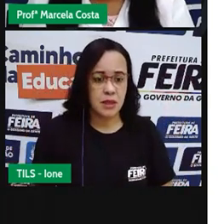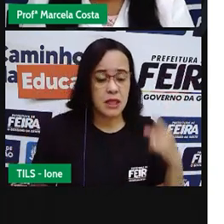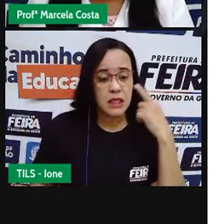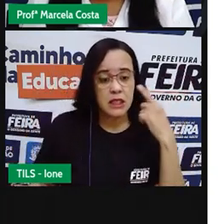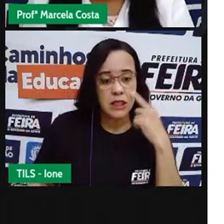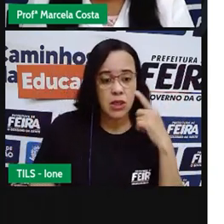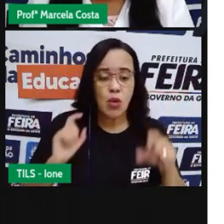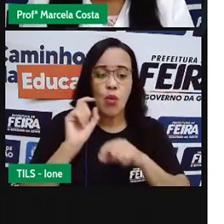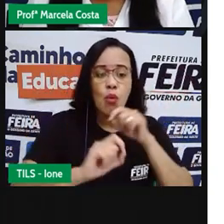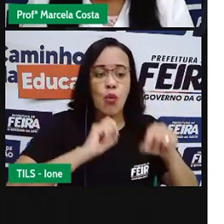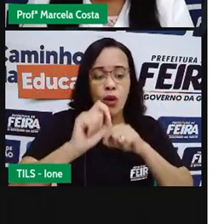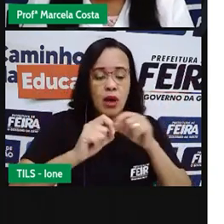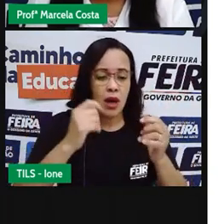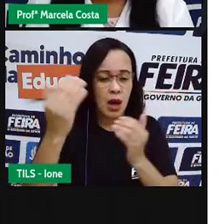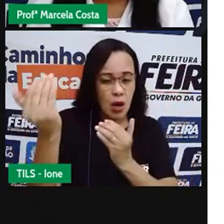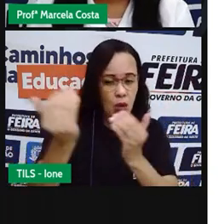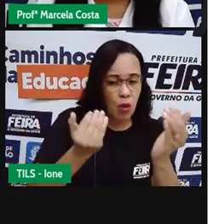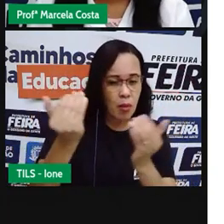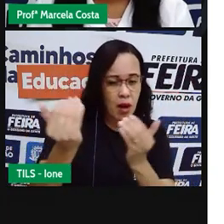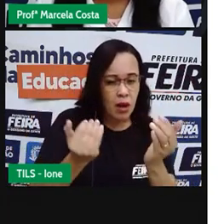as semelhanças, tá bom?